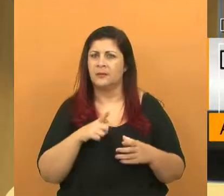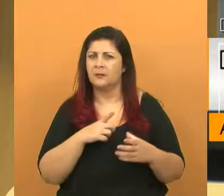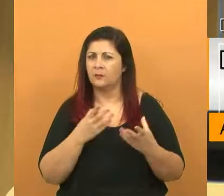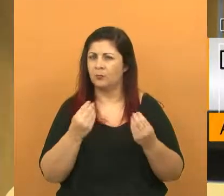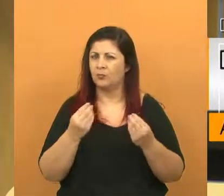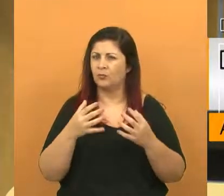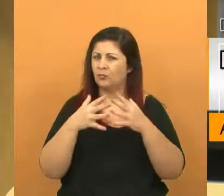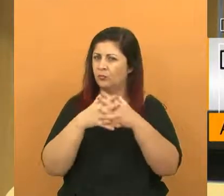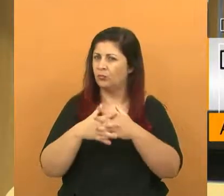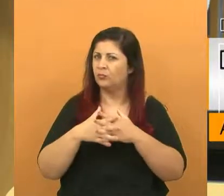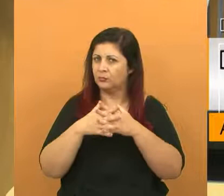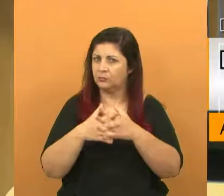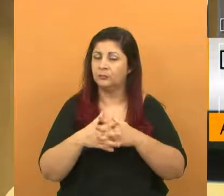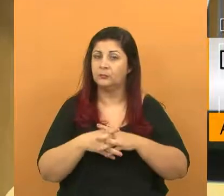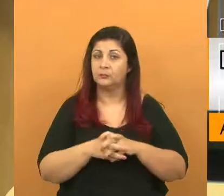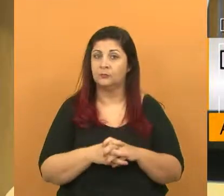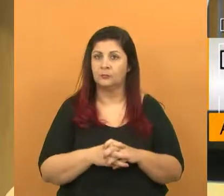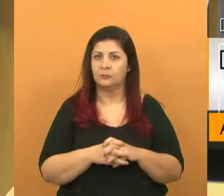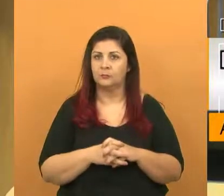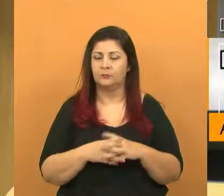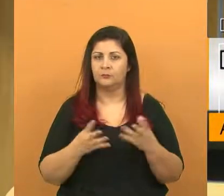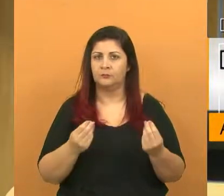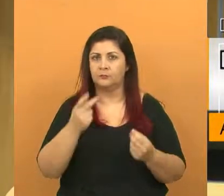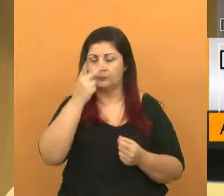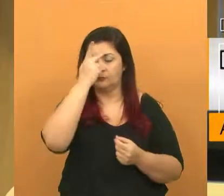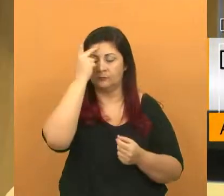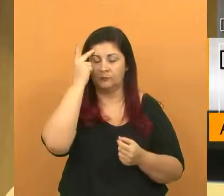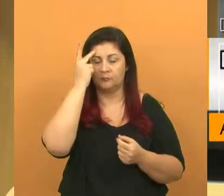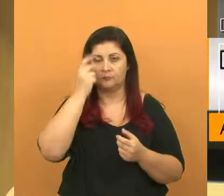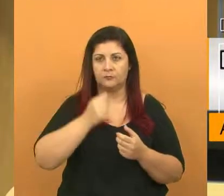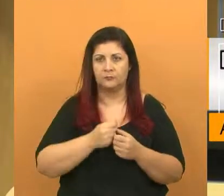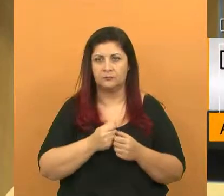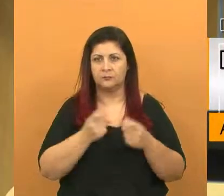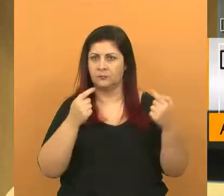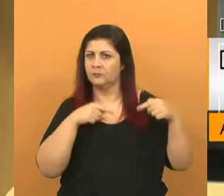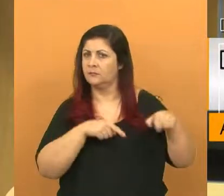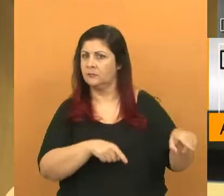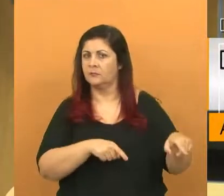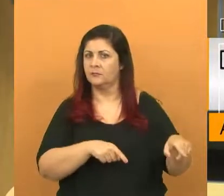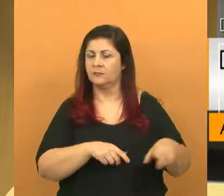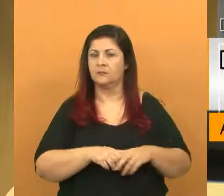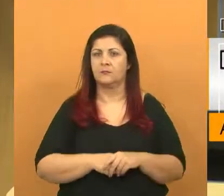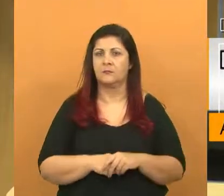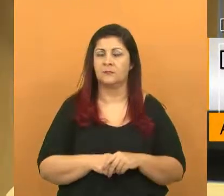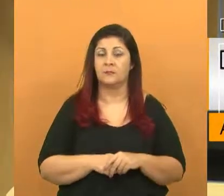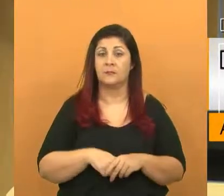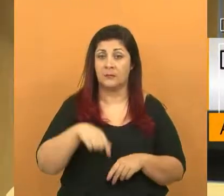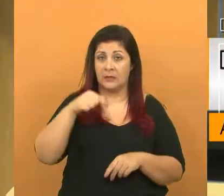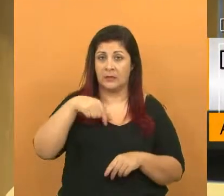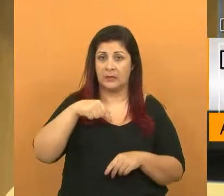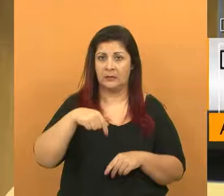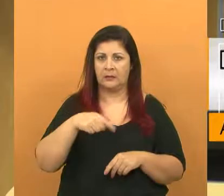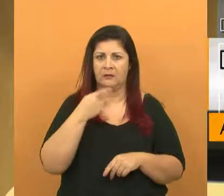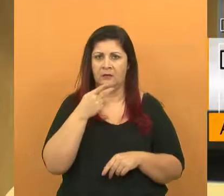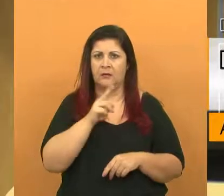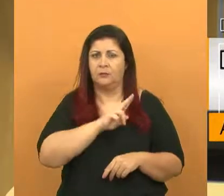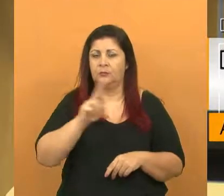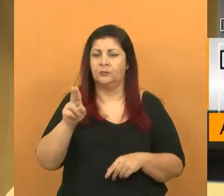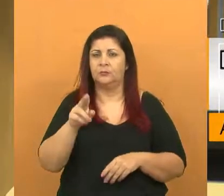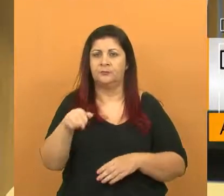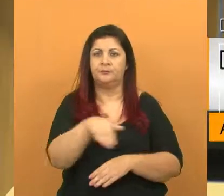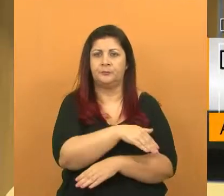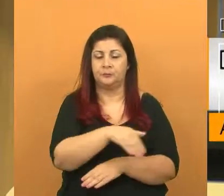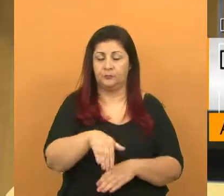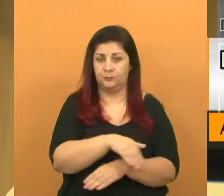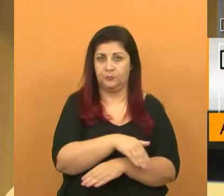controversa muita gente é contrário que esta casa denomine ruas nephasth